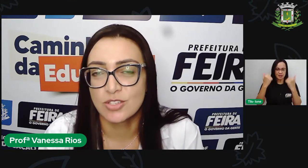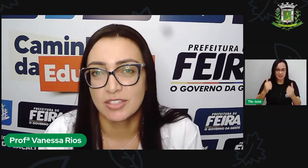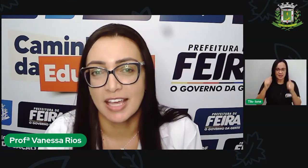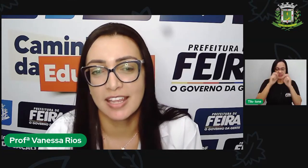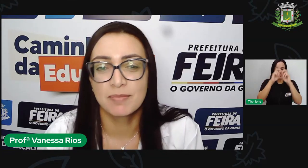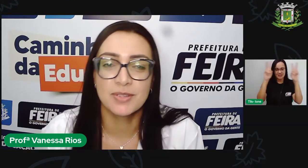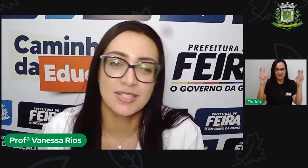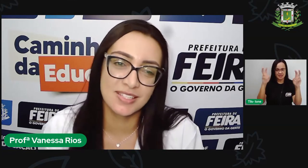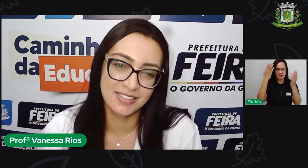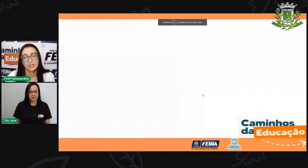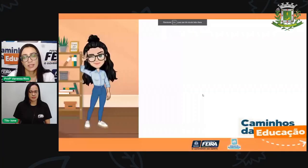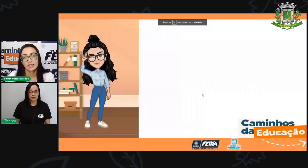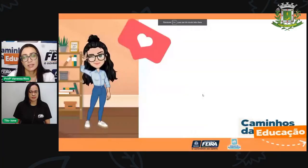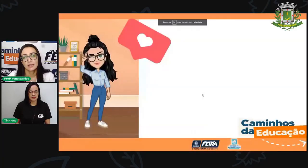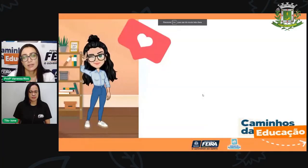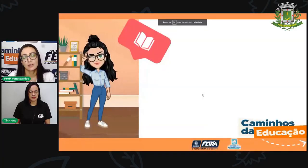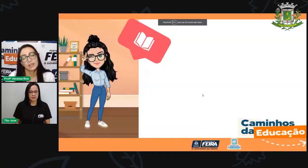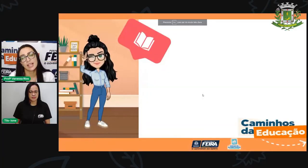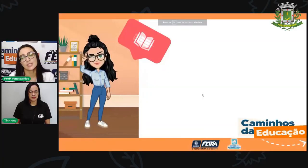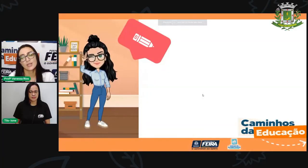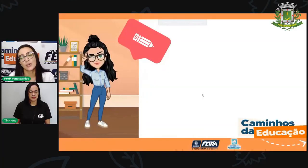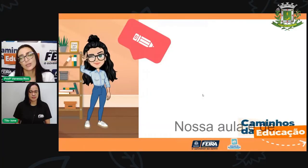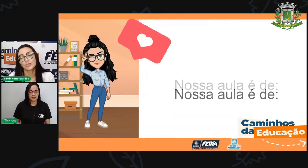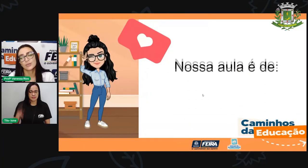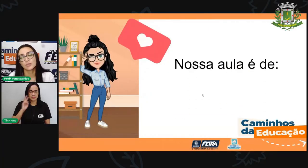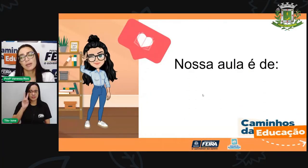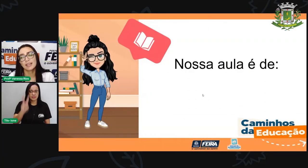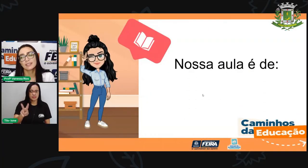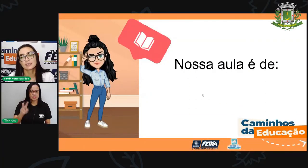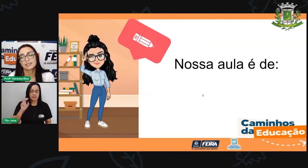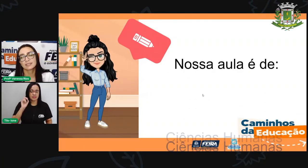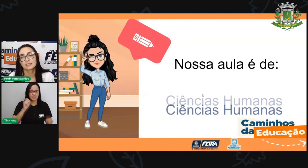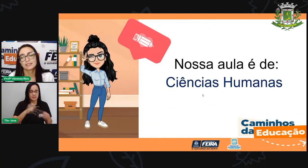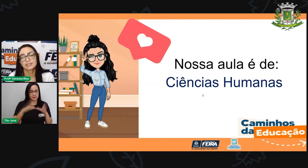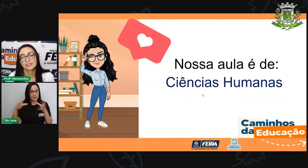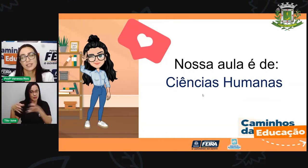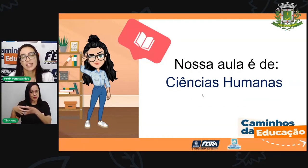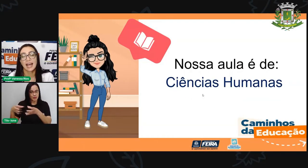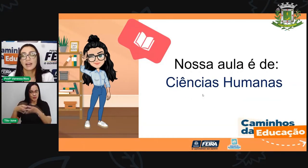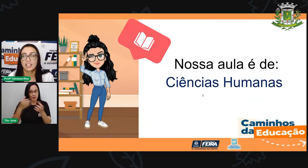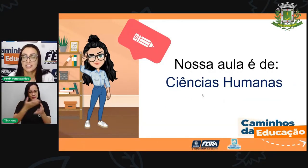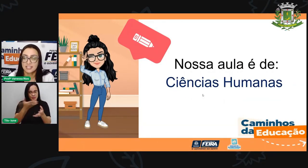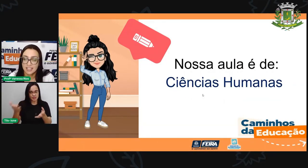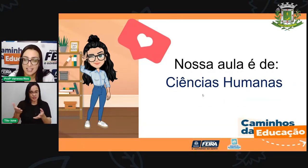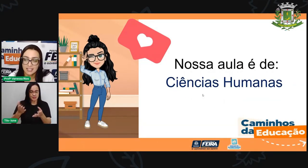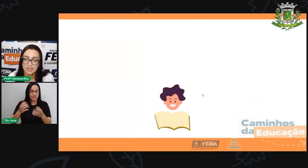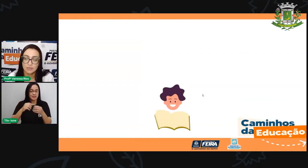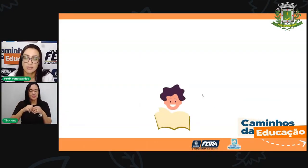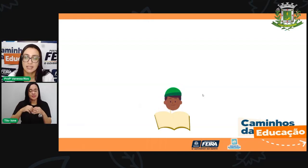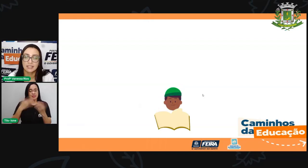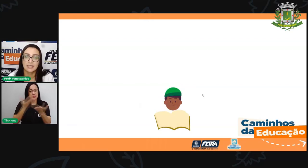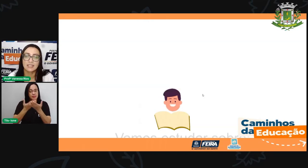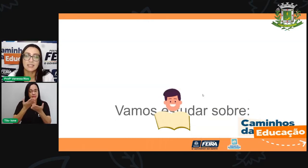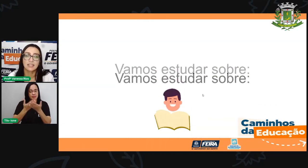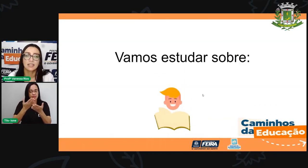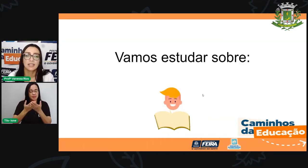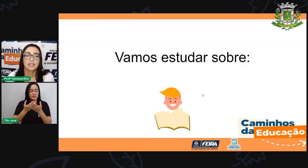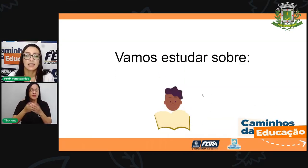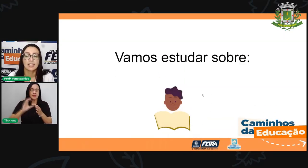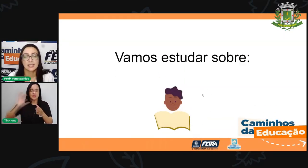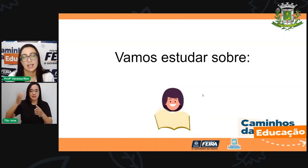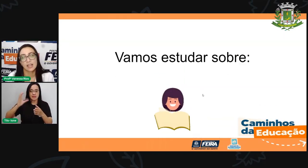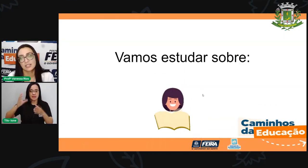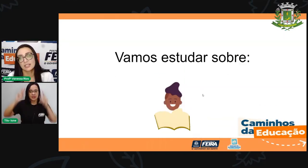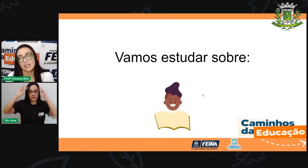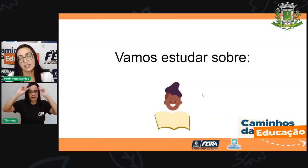que nós estudaremos? Olha só, turma. Nossa aula é de ciências humanas,